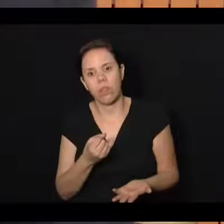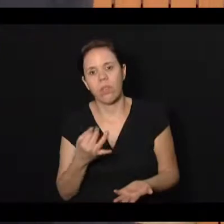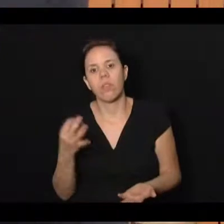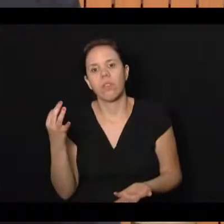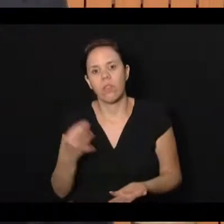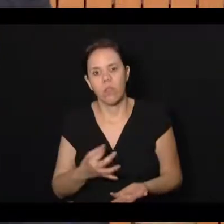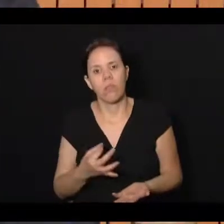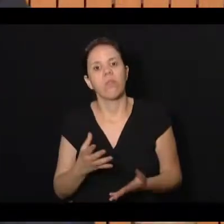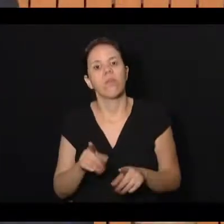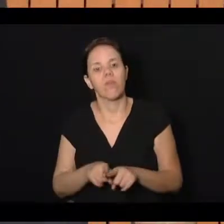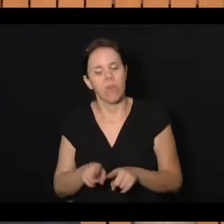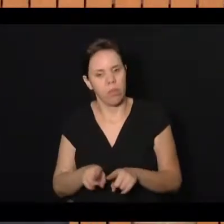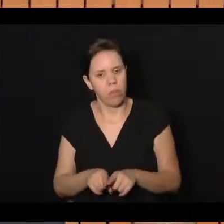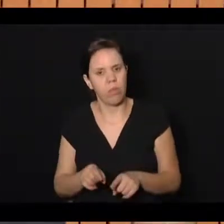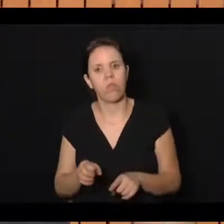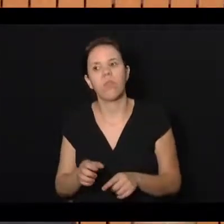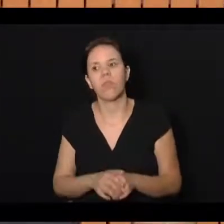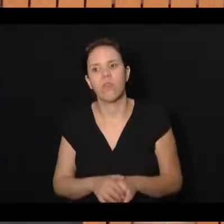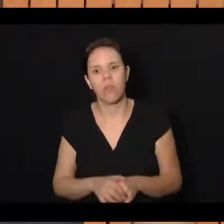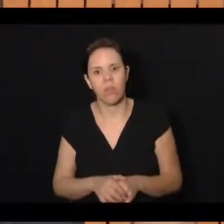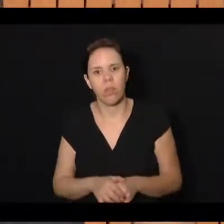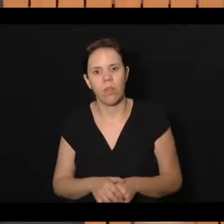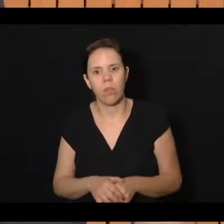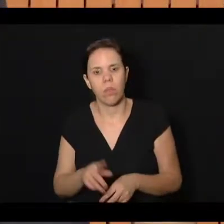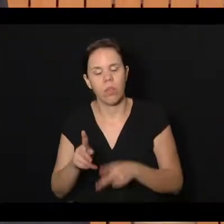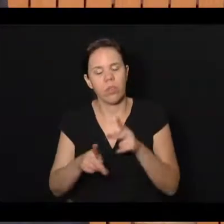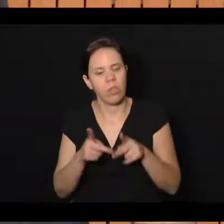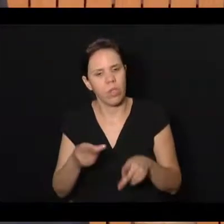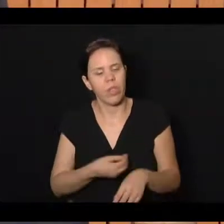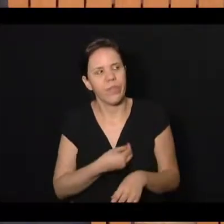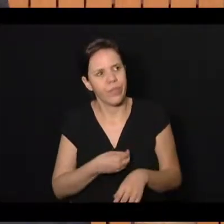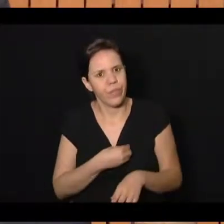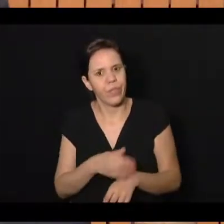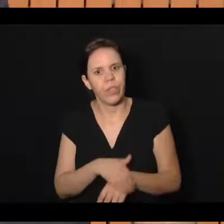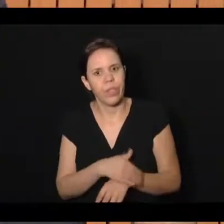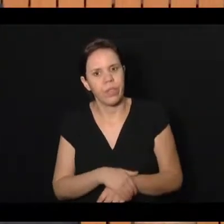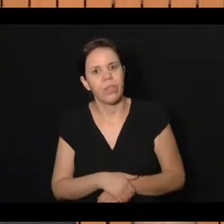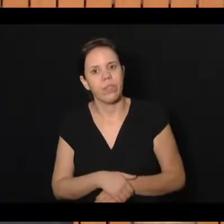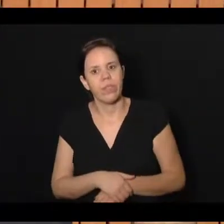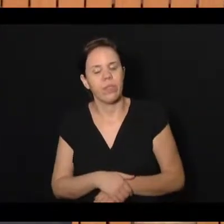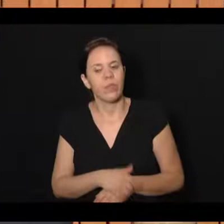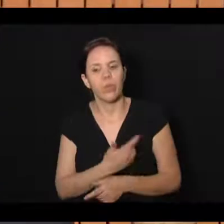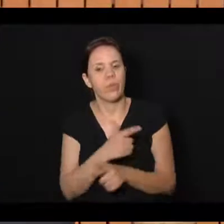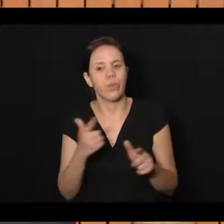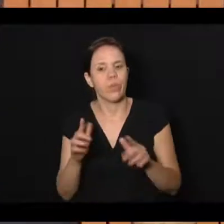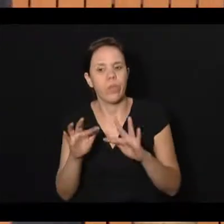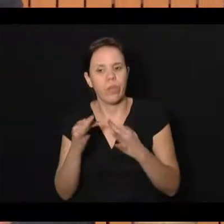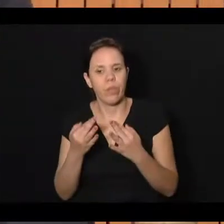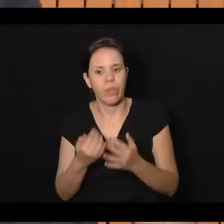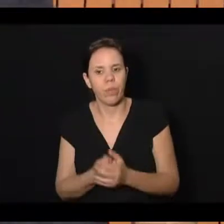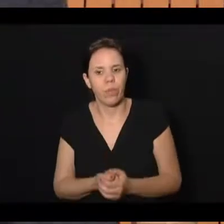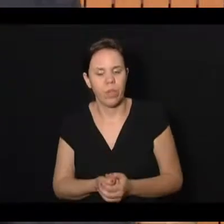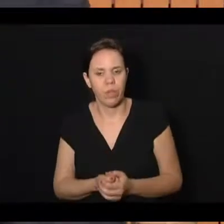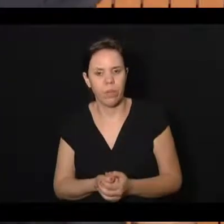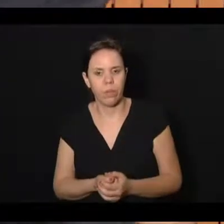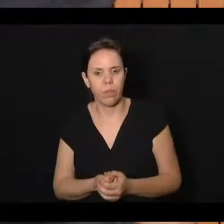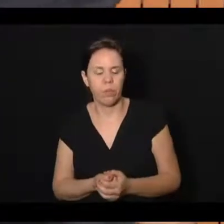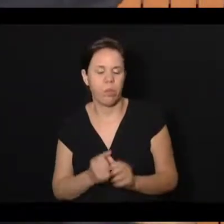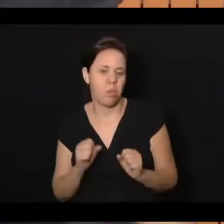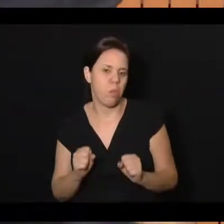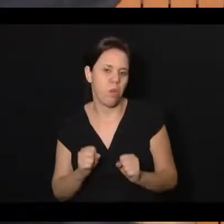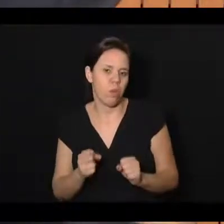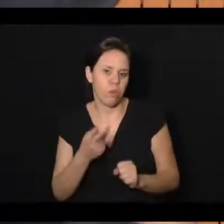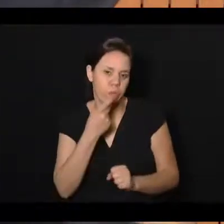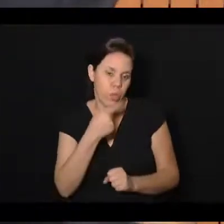vê na população de rua até aquilo que não tem uma família eu posso dizer